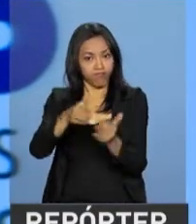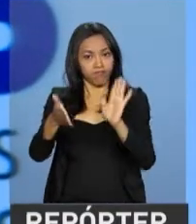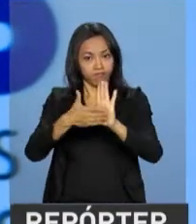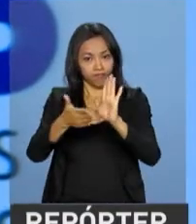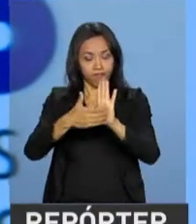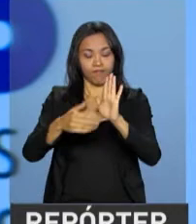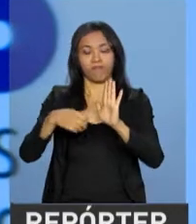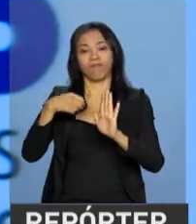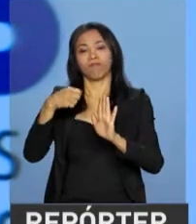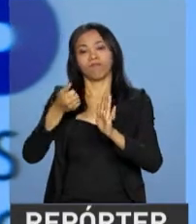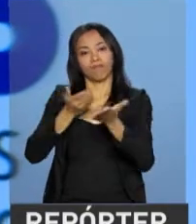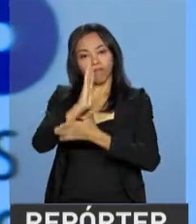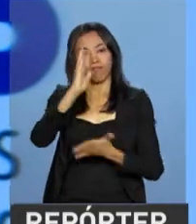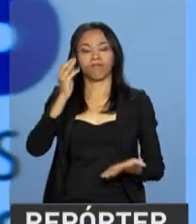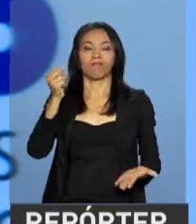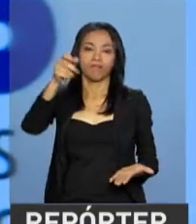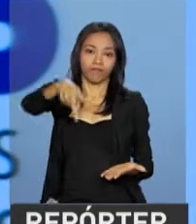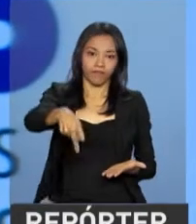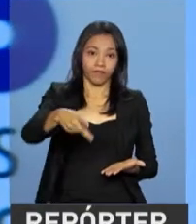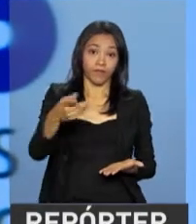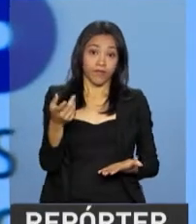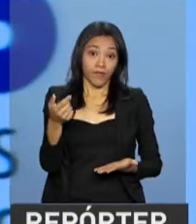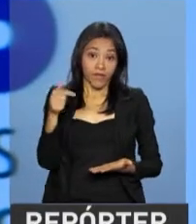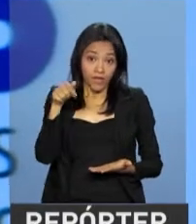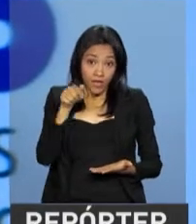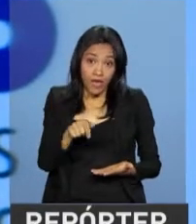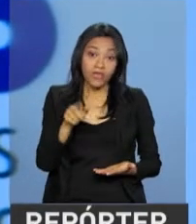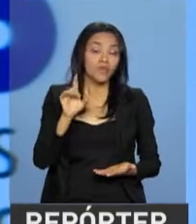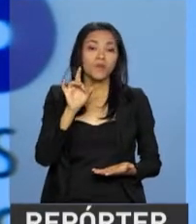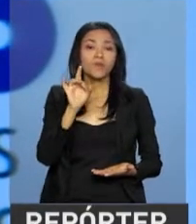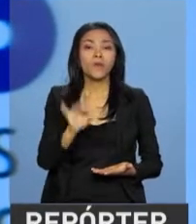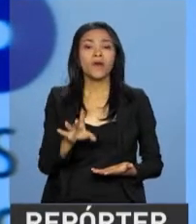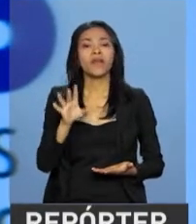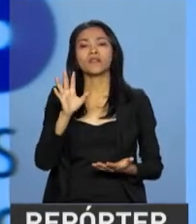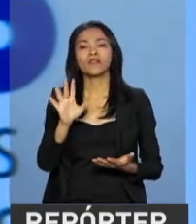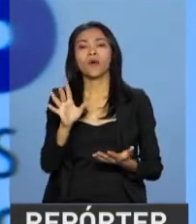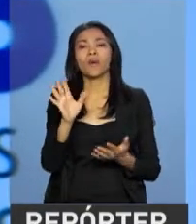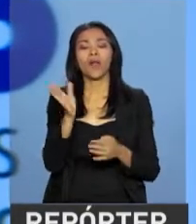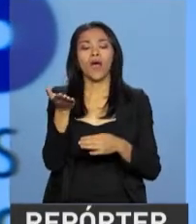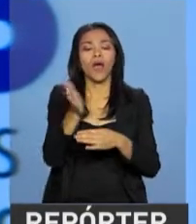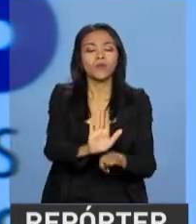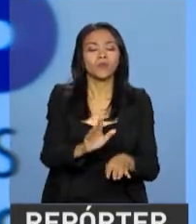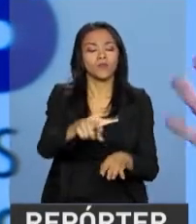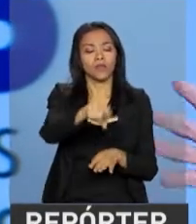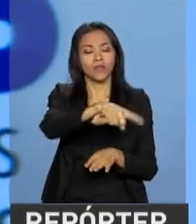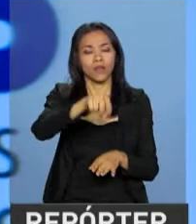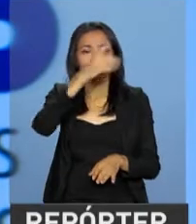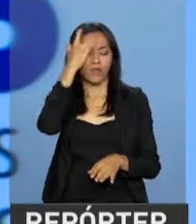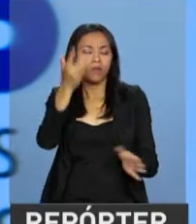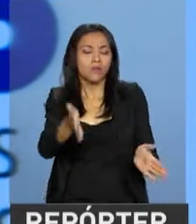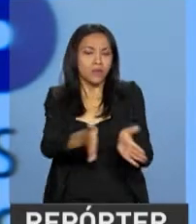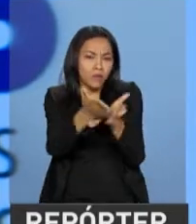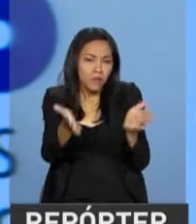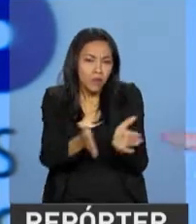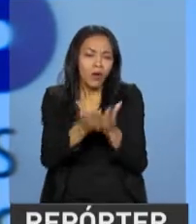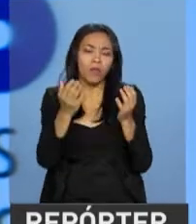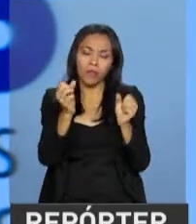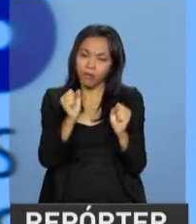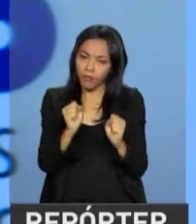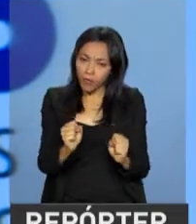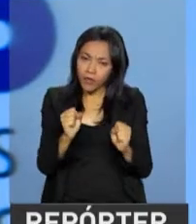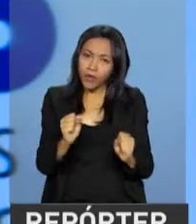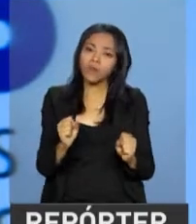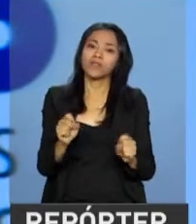este não é uma uma reforma em desfavor dos mais carentes pode-se atingir como atingir a